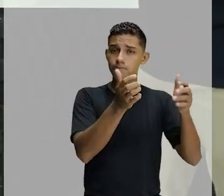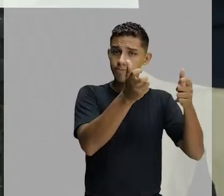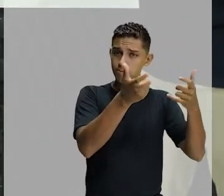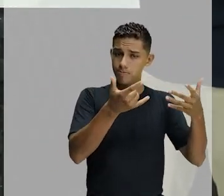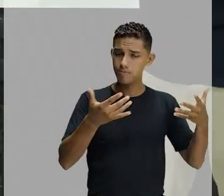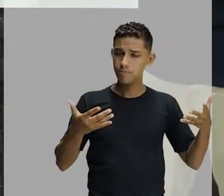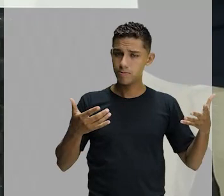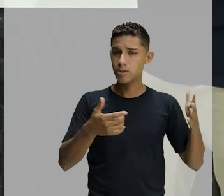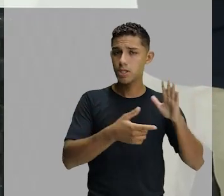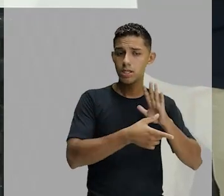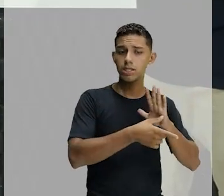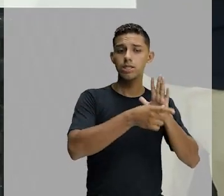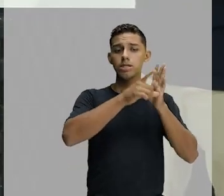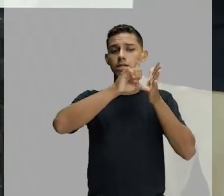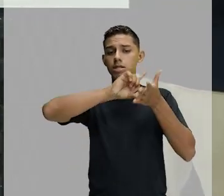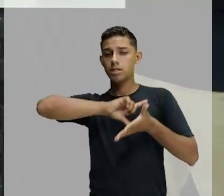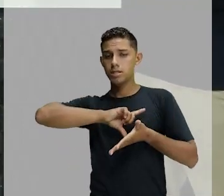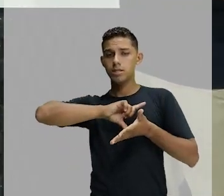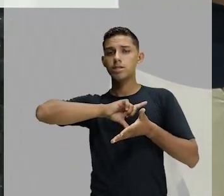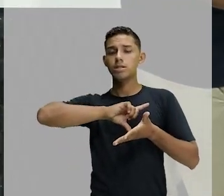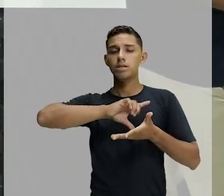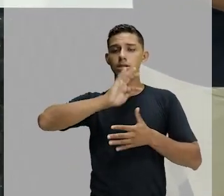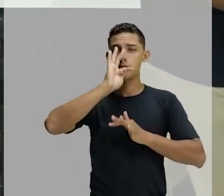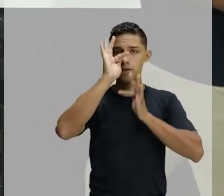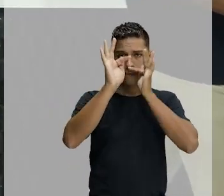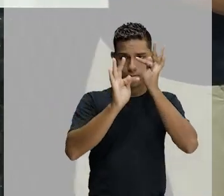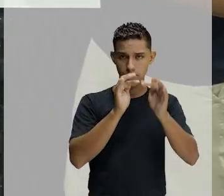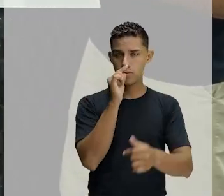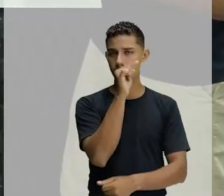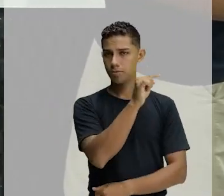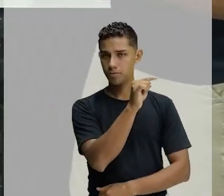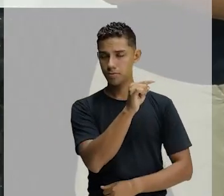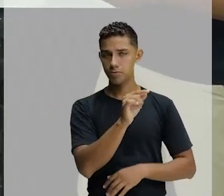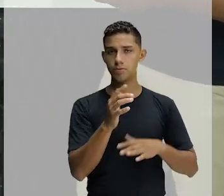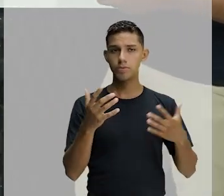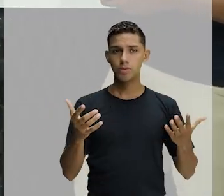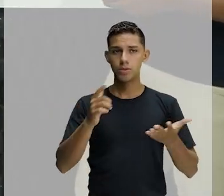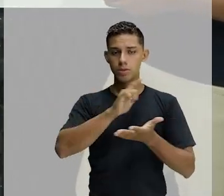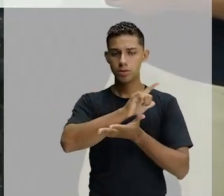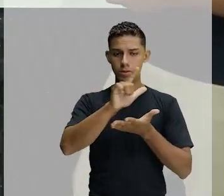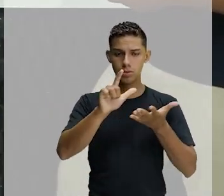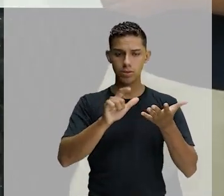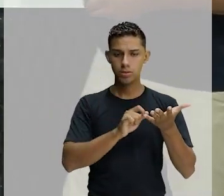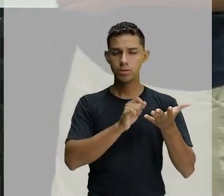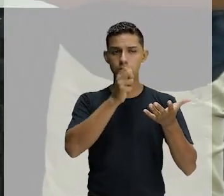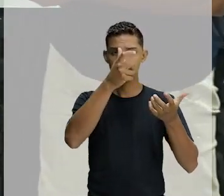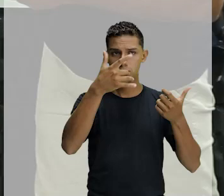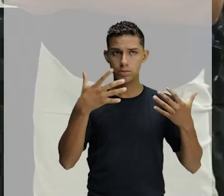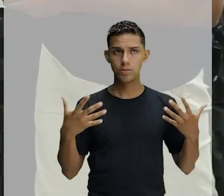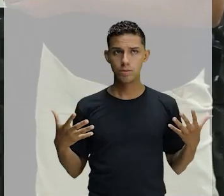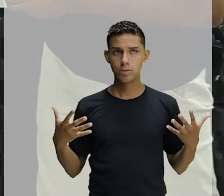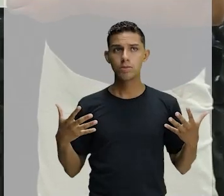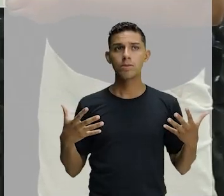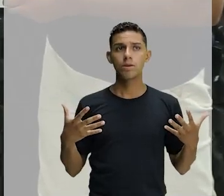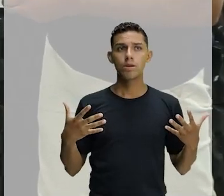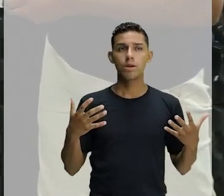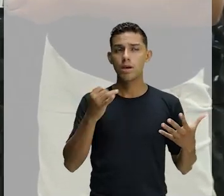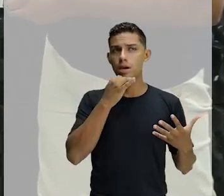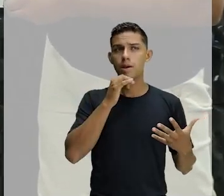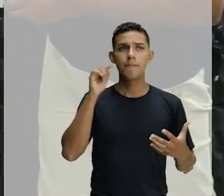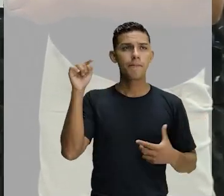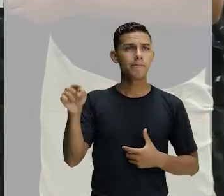a coloração das flores. Então, os indivíduos que são resultantes